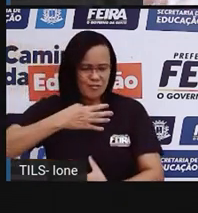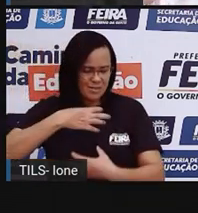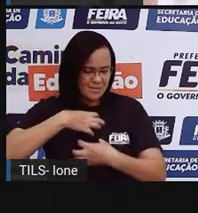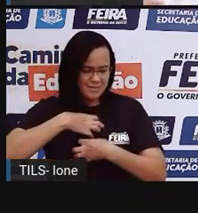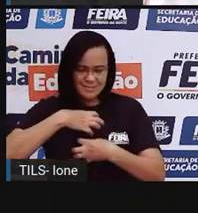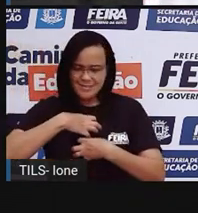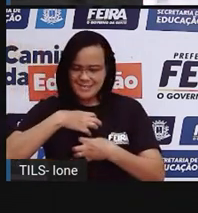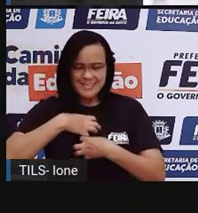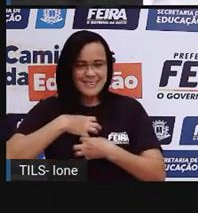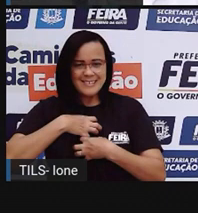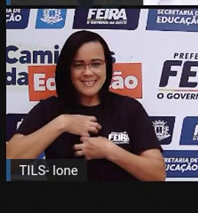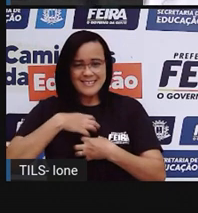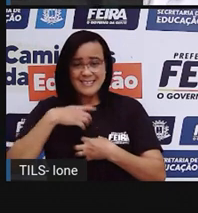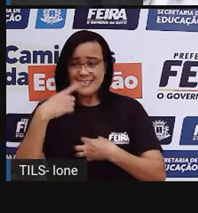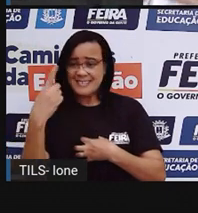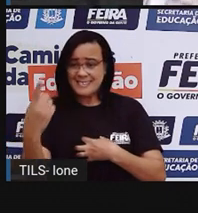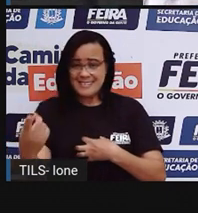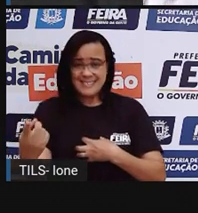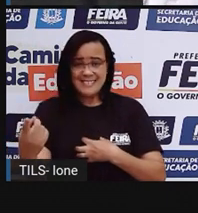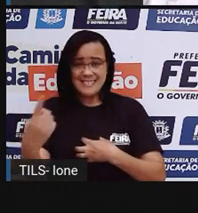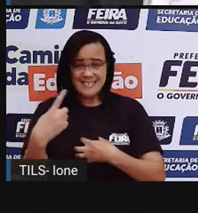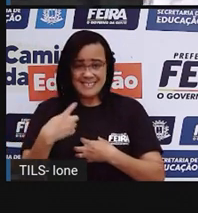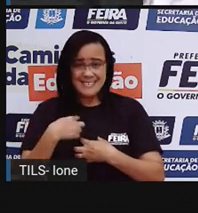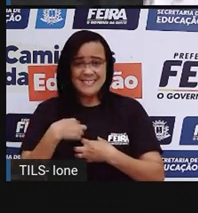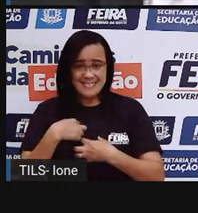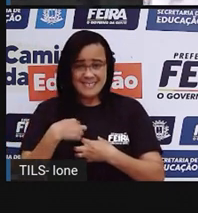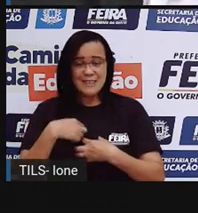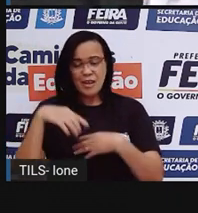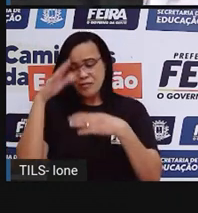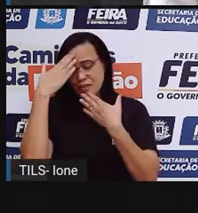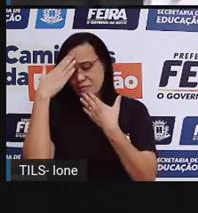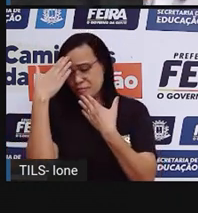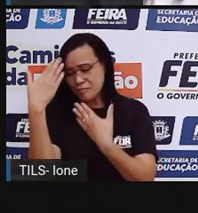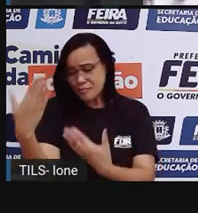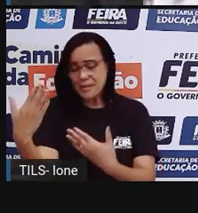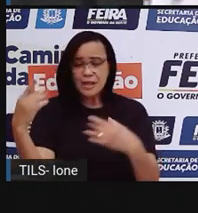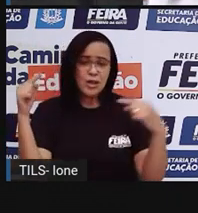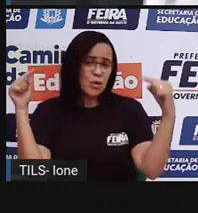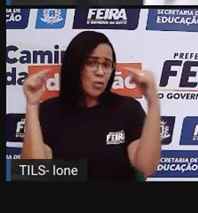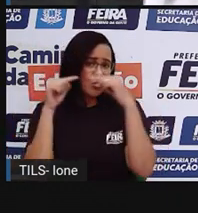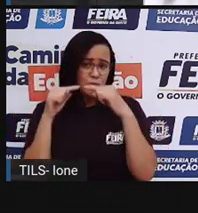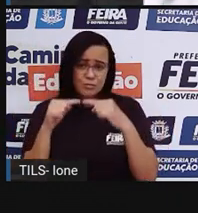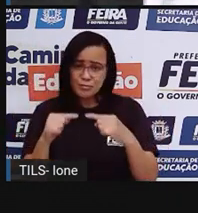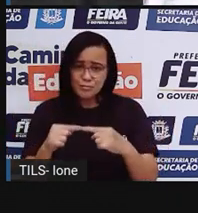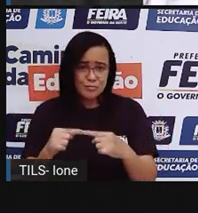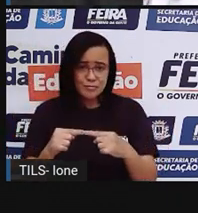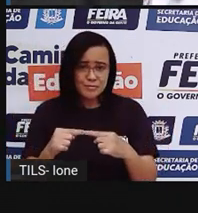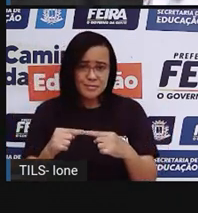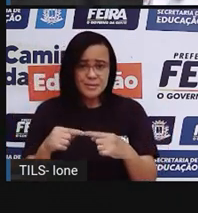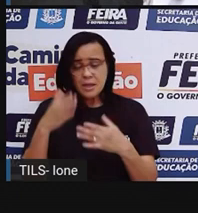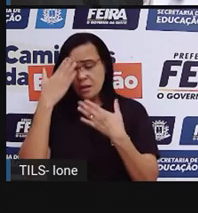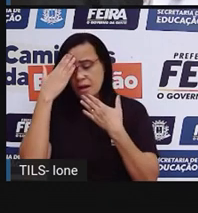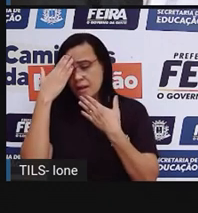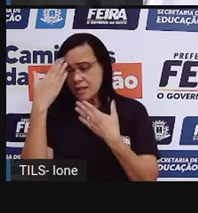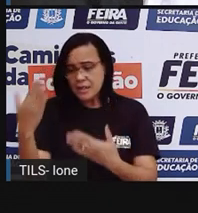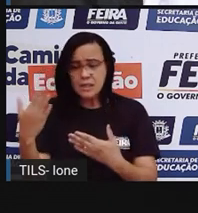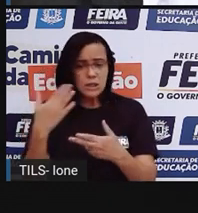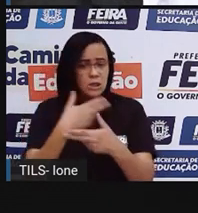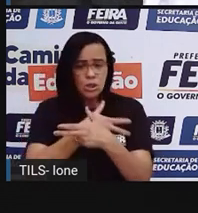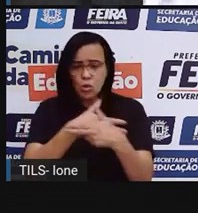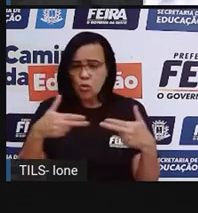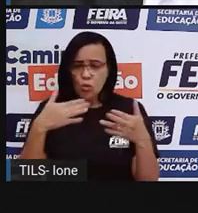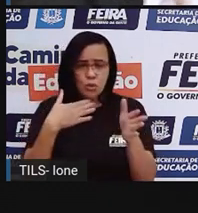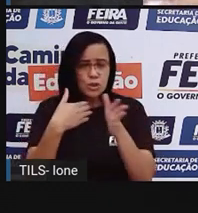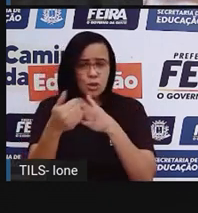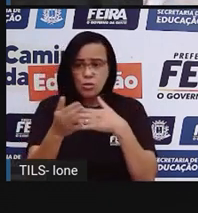uma pessoa por alguém. Então, quando você fica muito agradecido por algo que aconteceu em sua vida, você está sendo